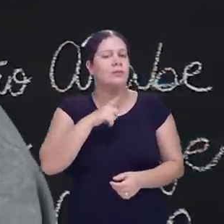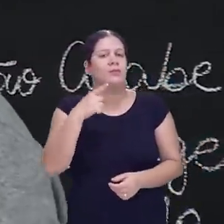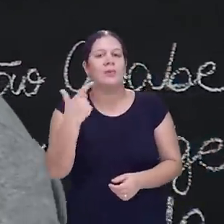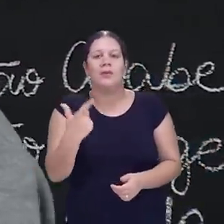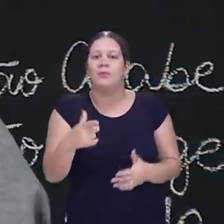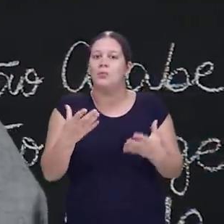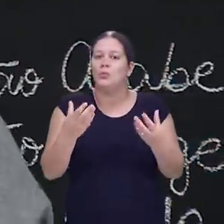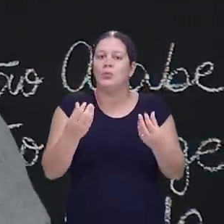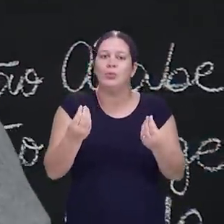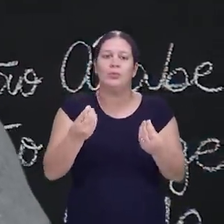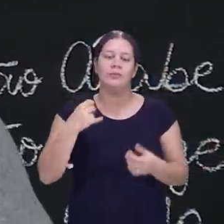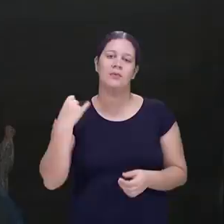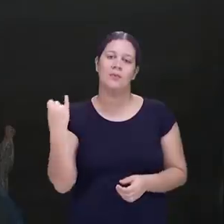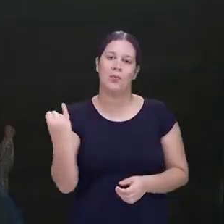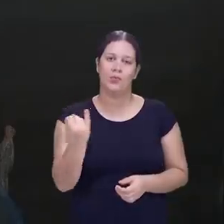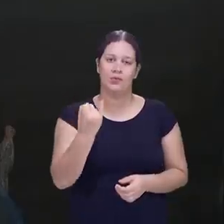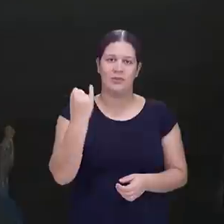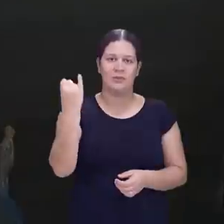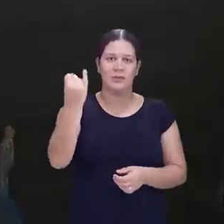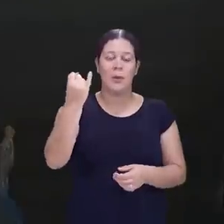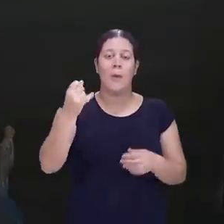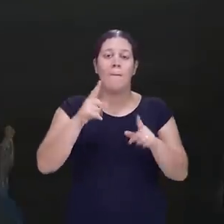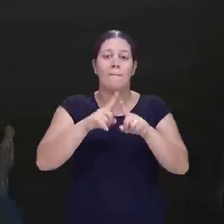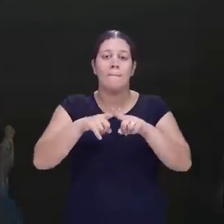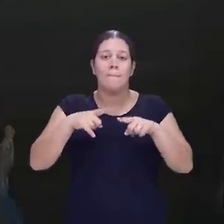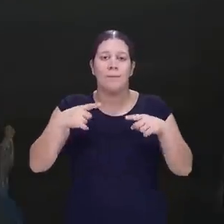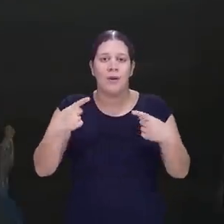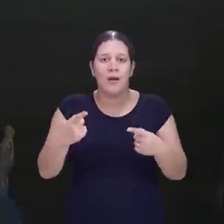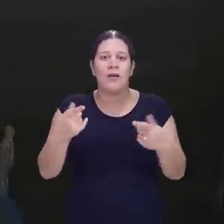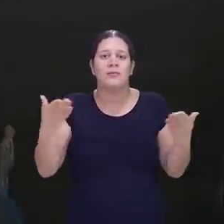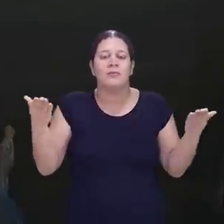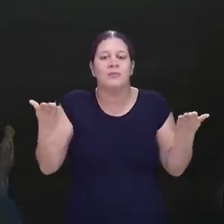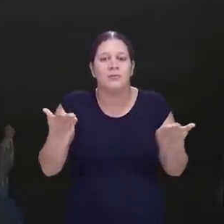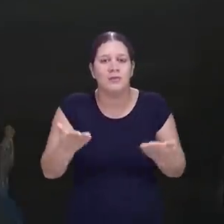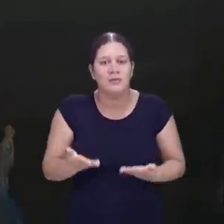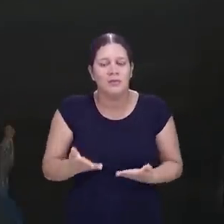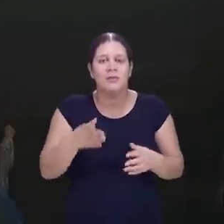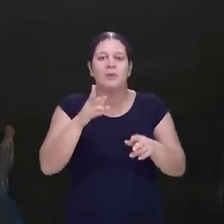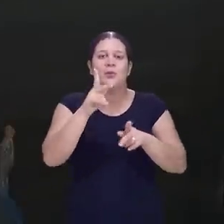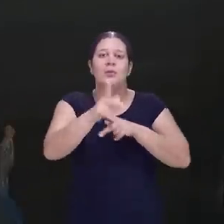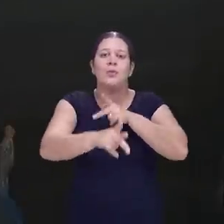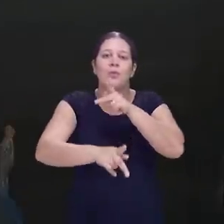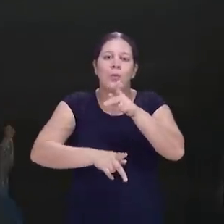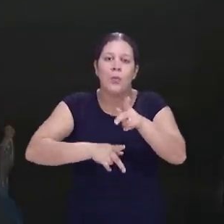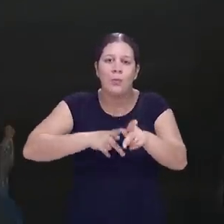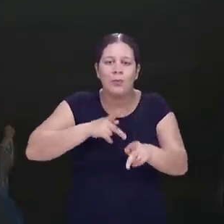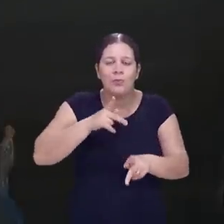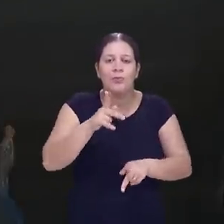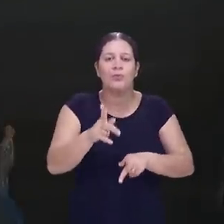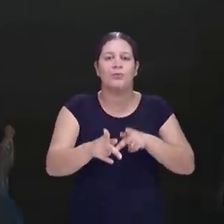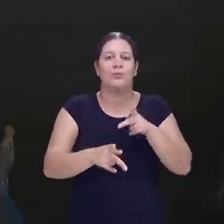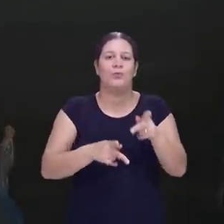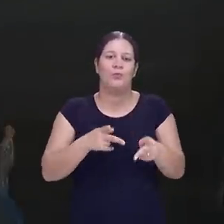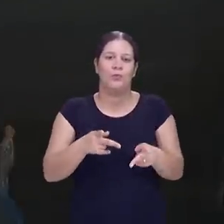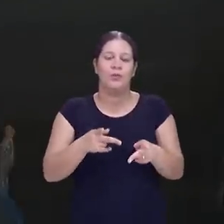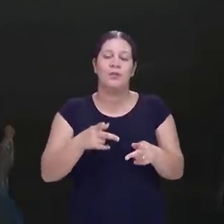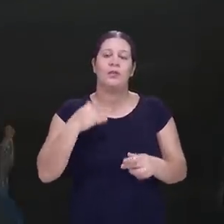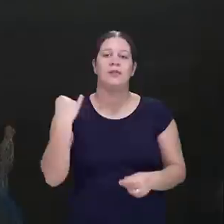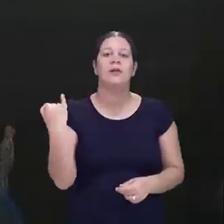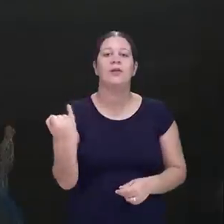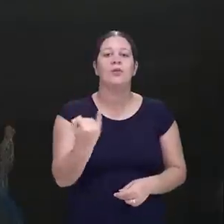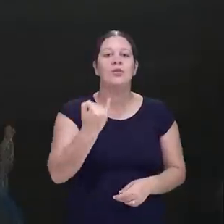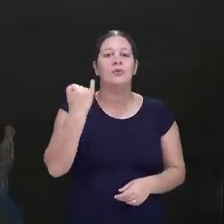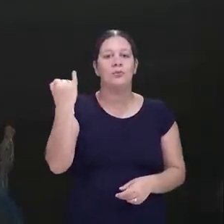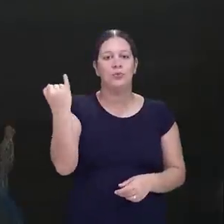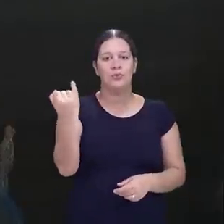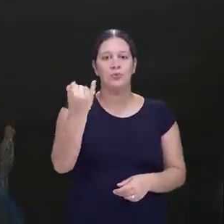não tem tanta importância assim, mas o presente é importante. No povo, o presente sempre vai ser aí